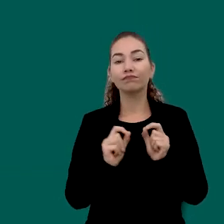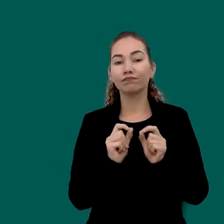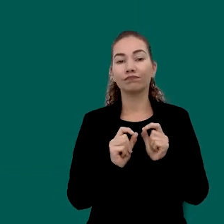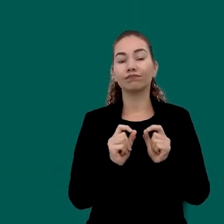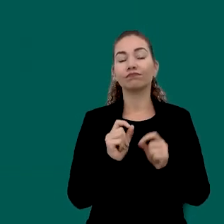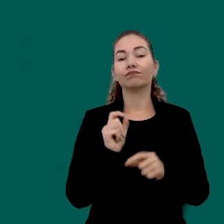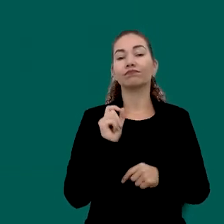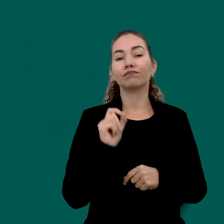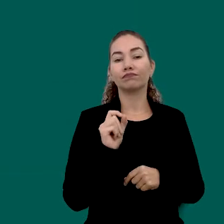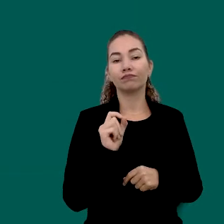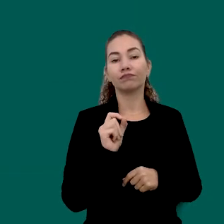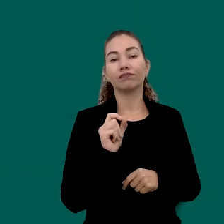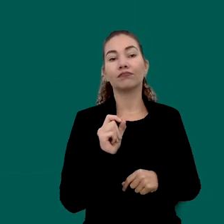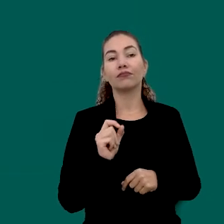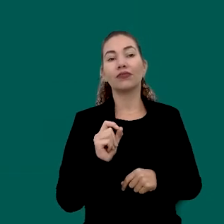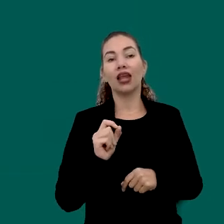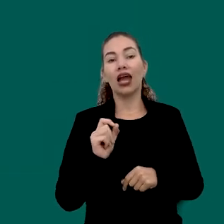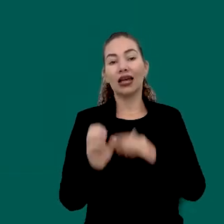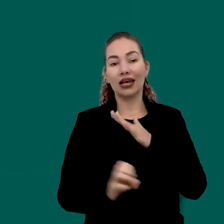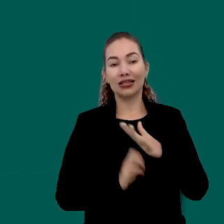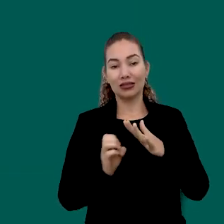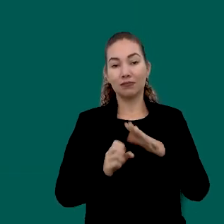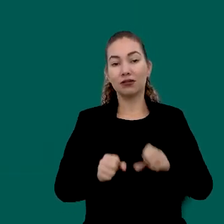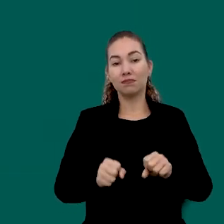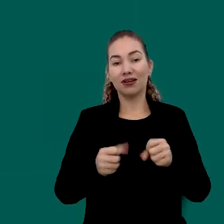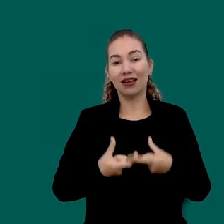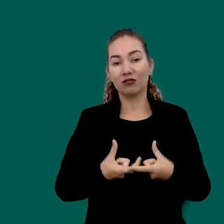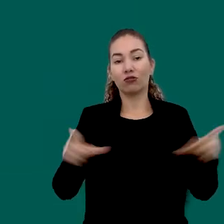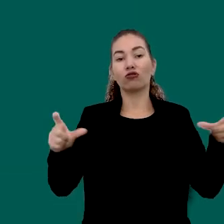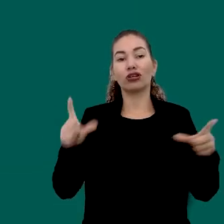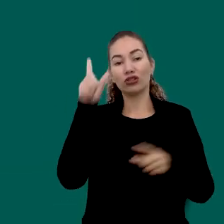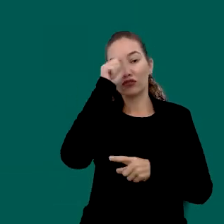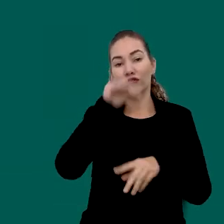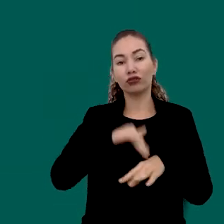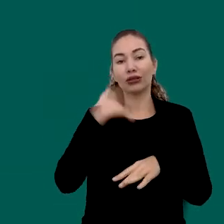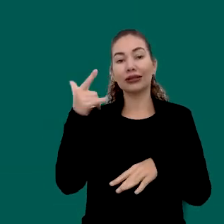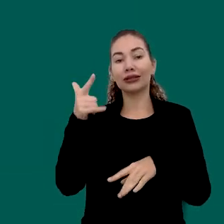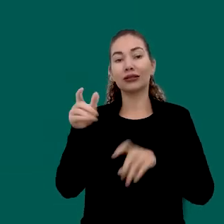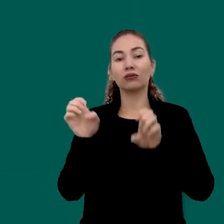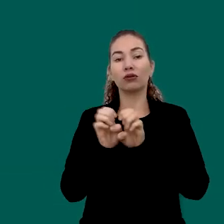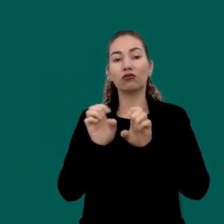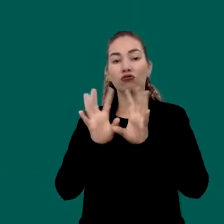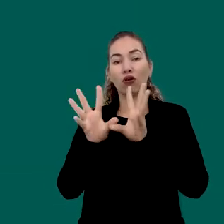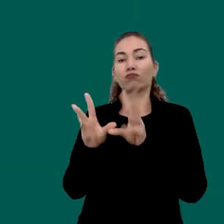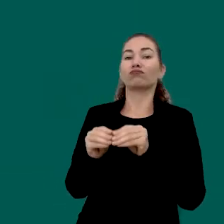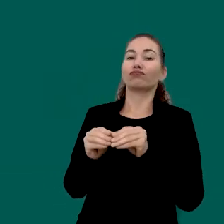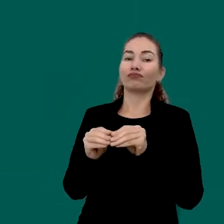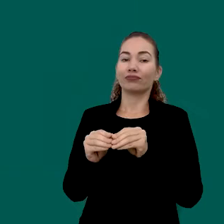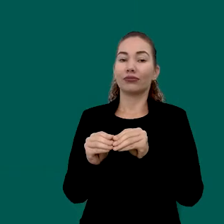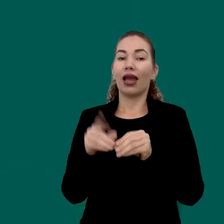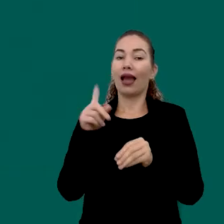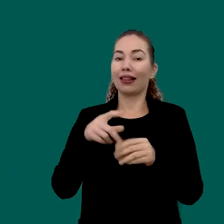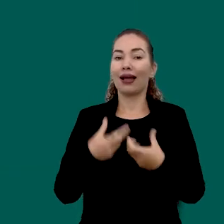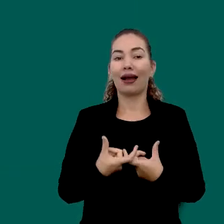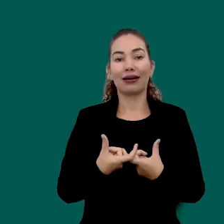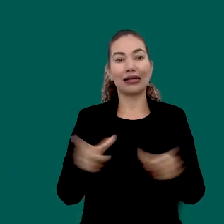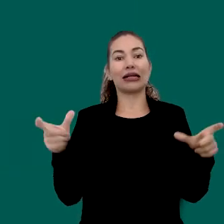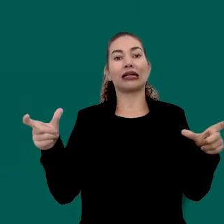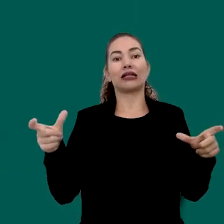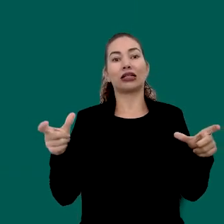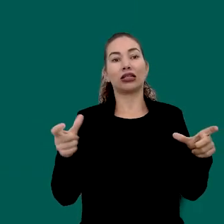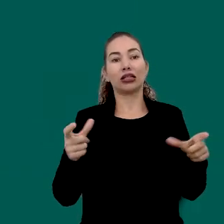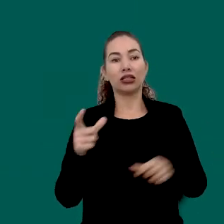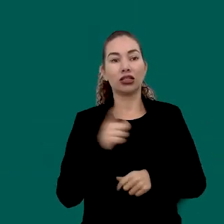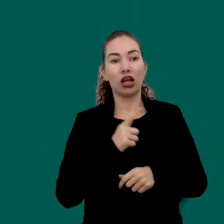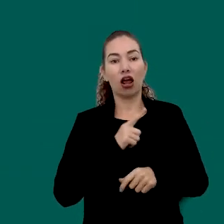Eu vejo muito assim, tá? Nesse sentido. As redes grandes, elas têm essa dificuldade maior, primeiramente porque elas não têm uma estrutura tão enxuta, né? Elas